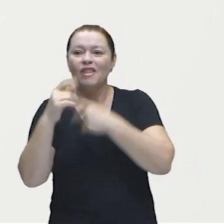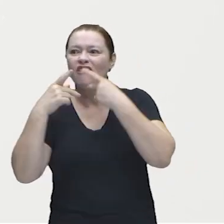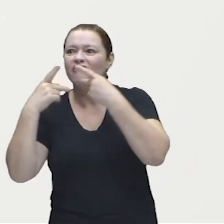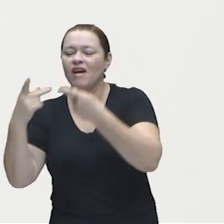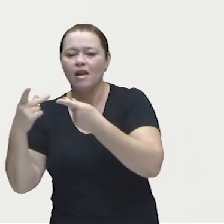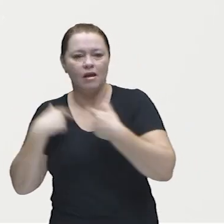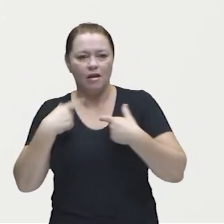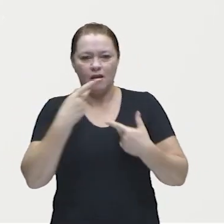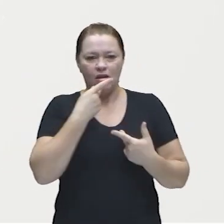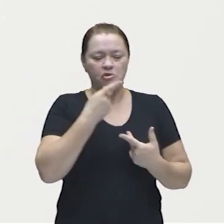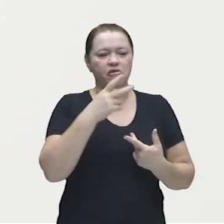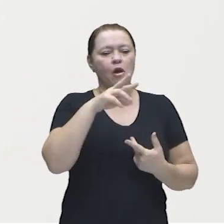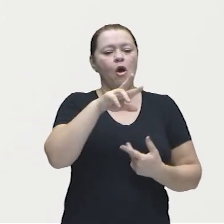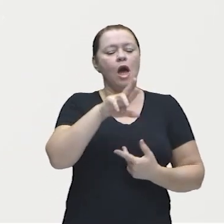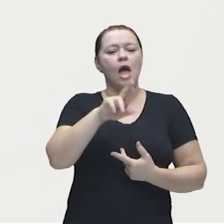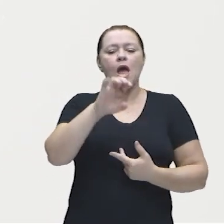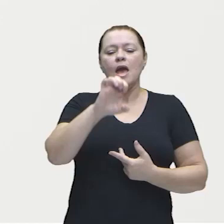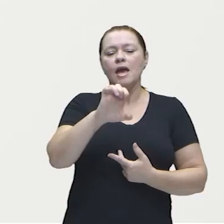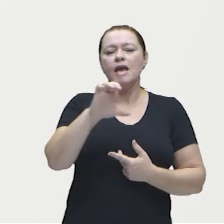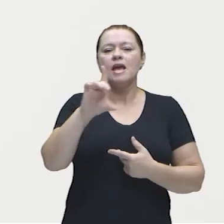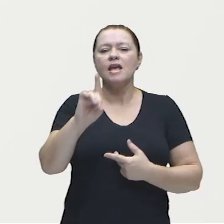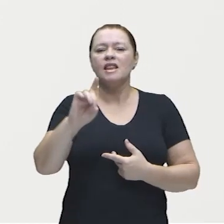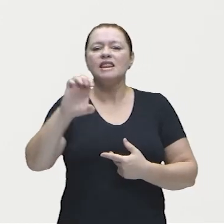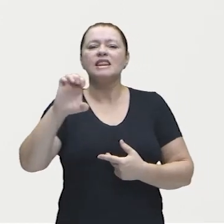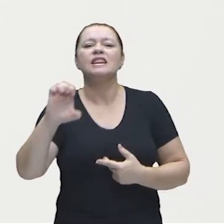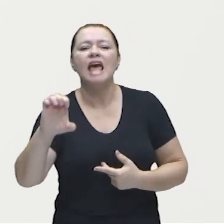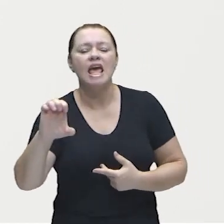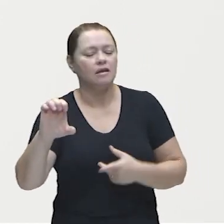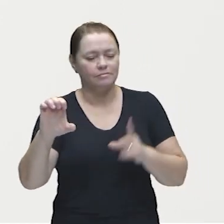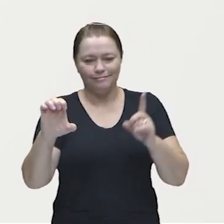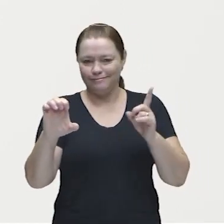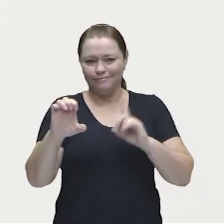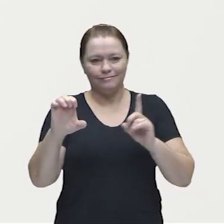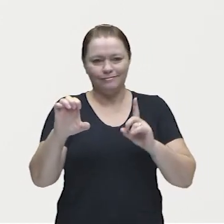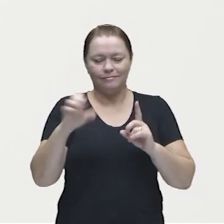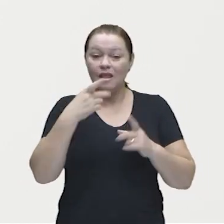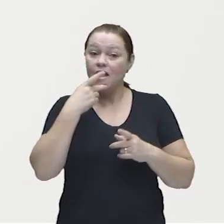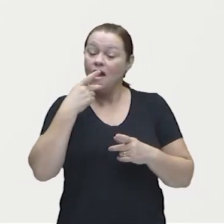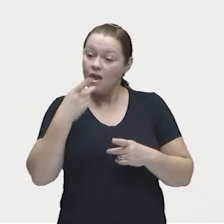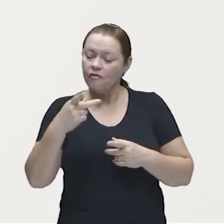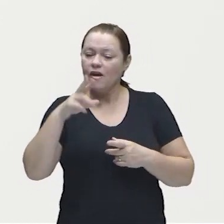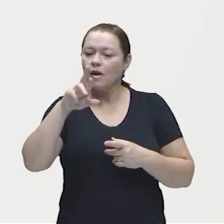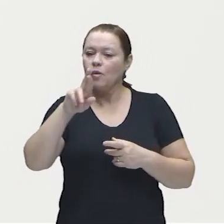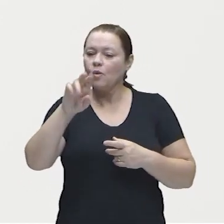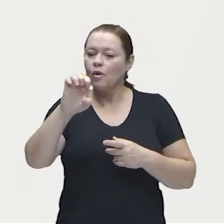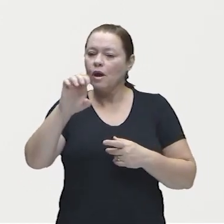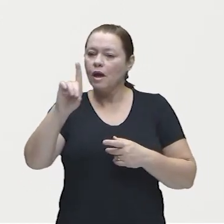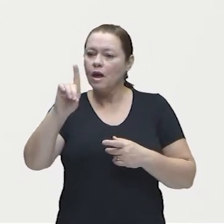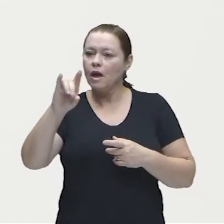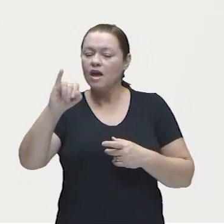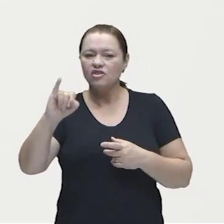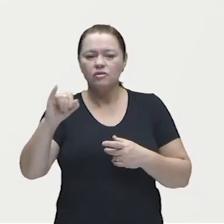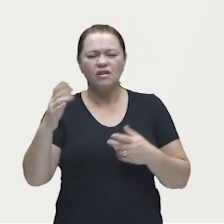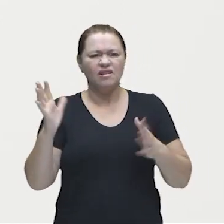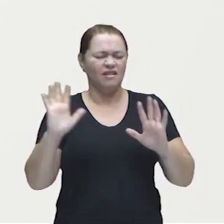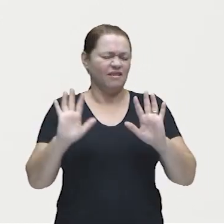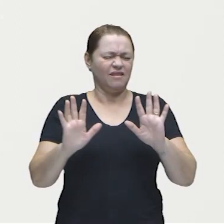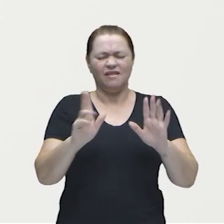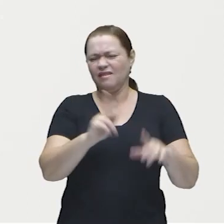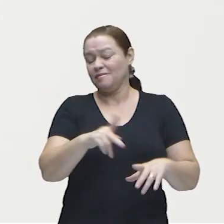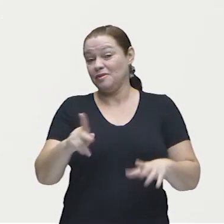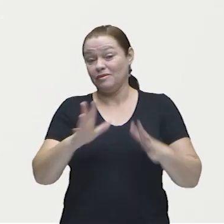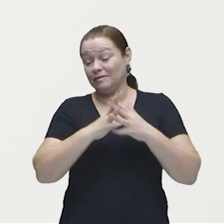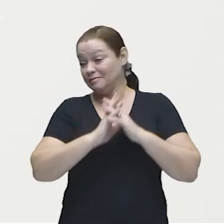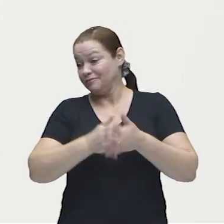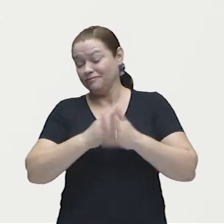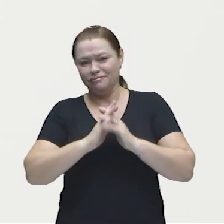rede, parede, né? Que o E tá saindo com som de I. Ai, professora, agora confundi tudo. O O tem som de